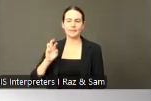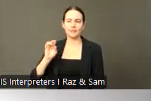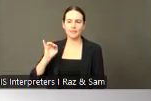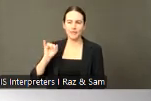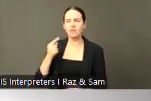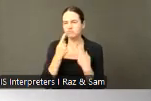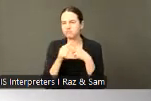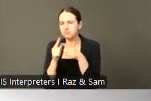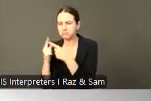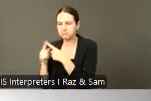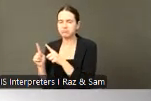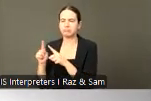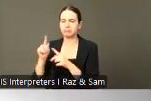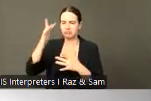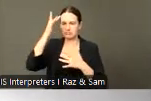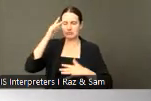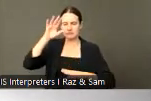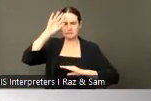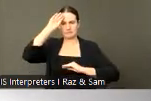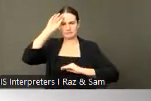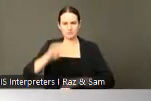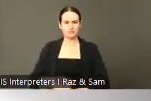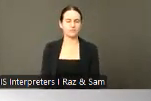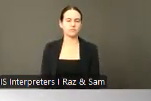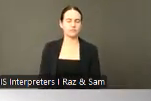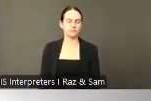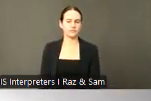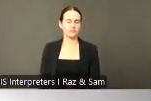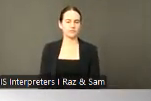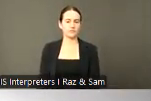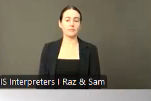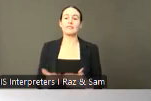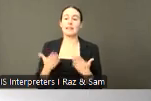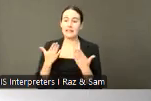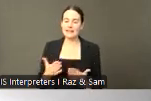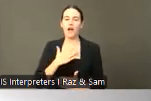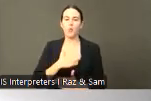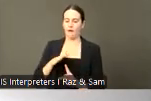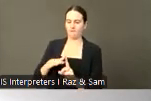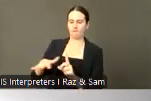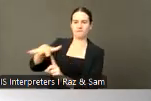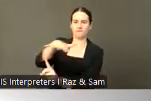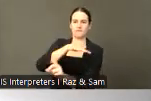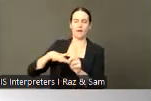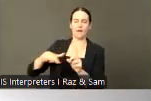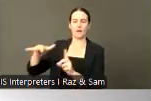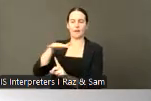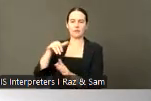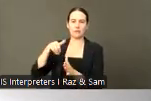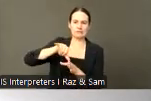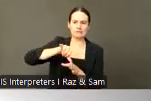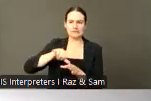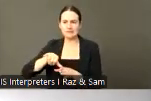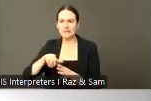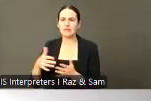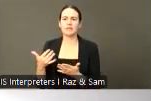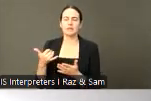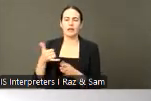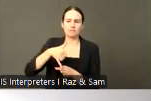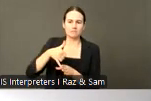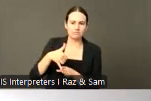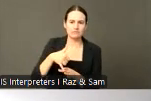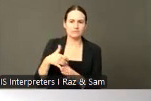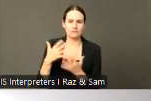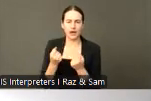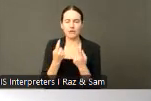teniase e cercostastose, trabalhando também nas biomassas contaminantes usadas como combustível para cozinhar,